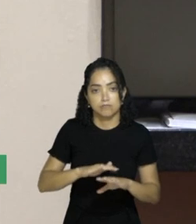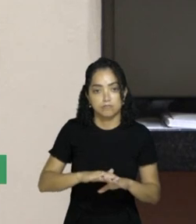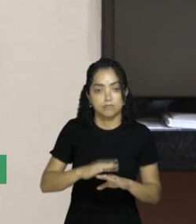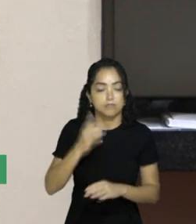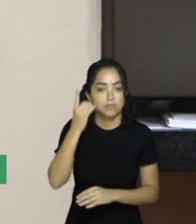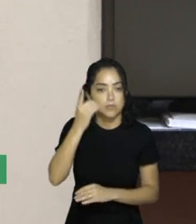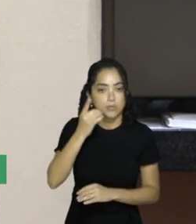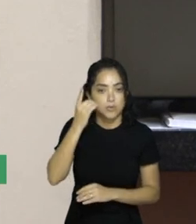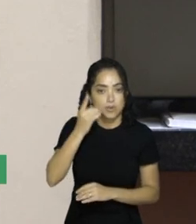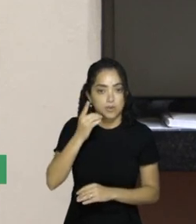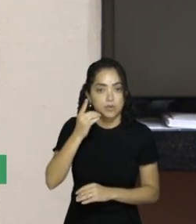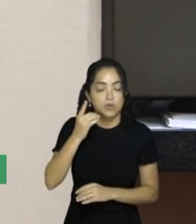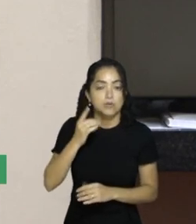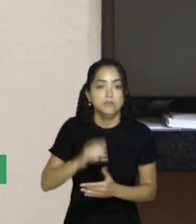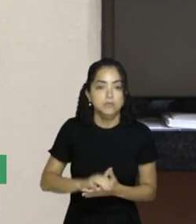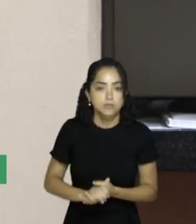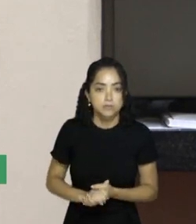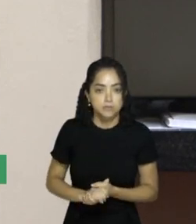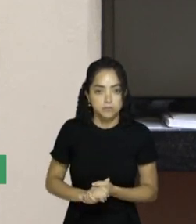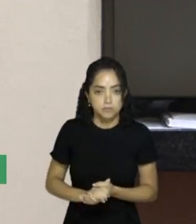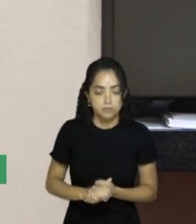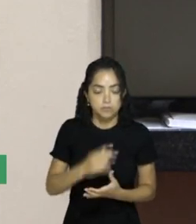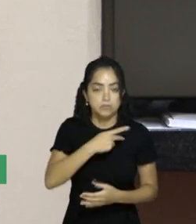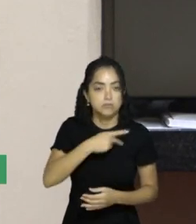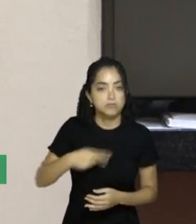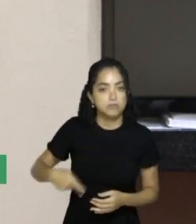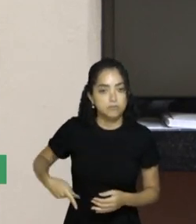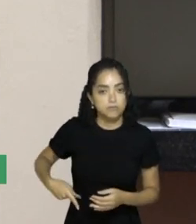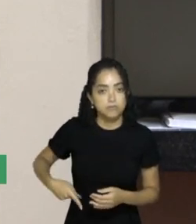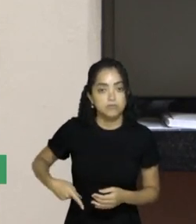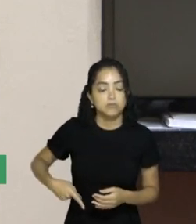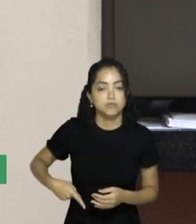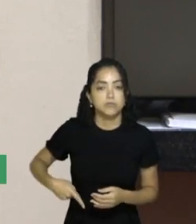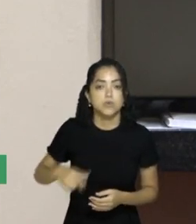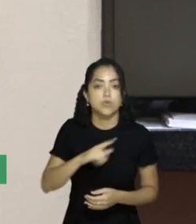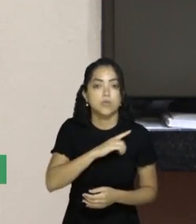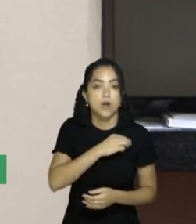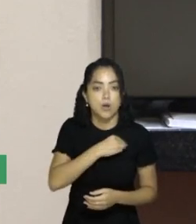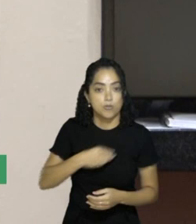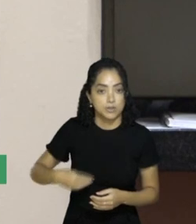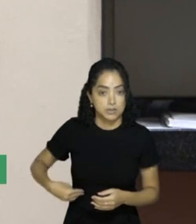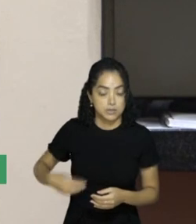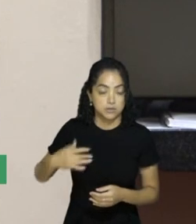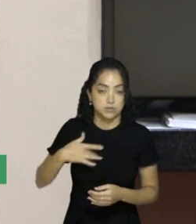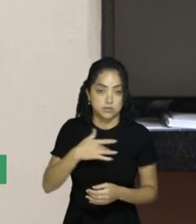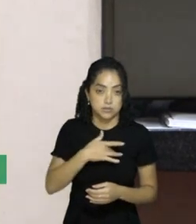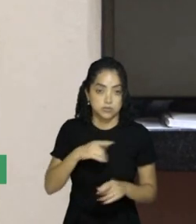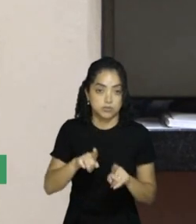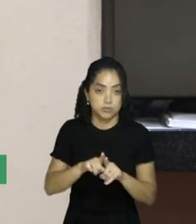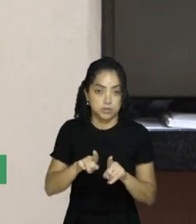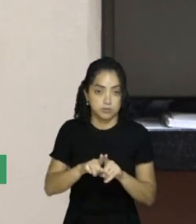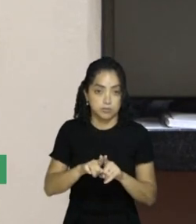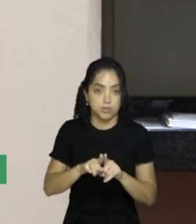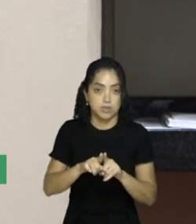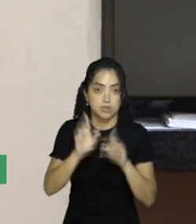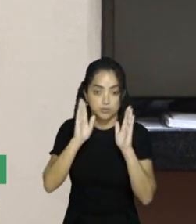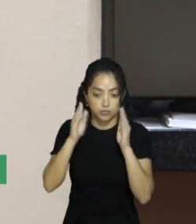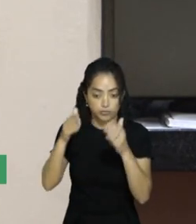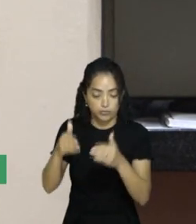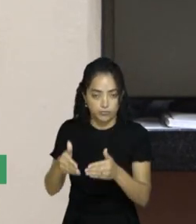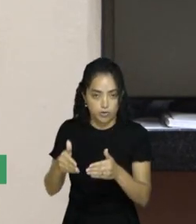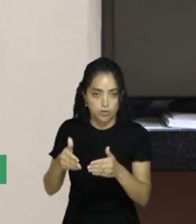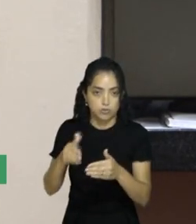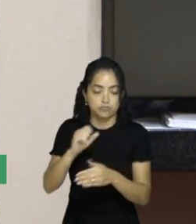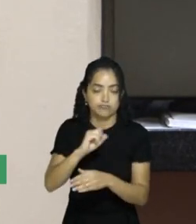Lunelli manifestando pela presidente da república o ministro da saúde e ao coordenadora do fórum parlamentar Catarinense